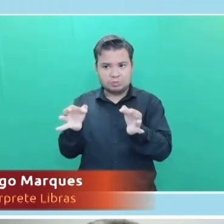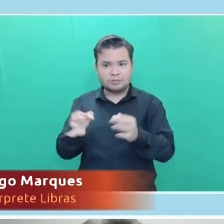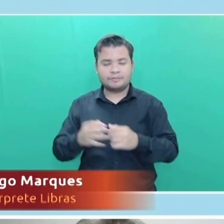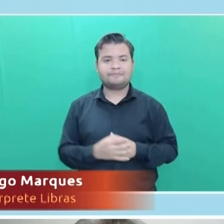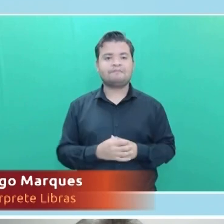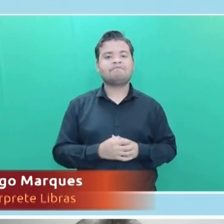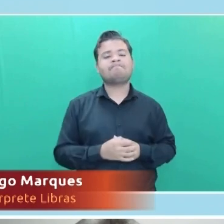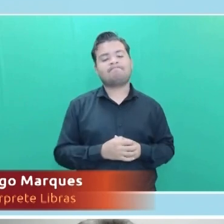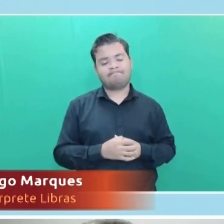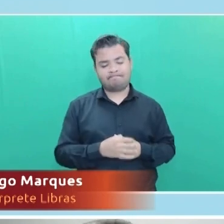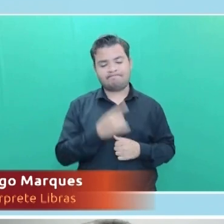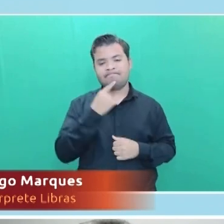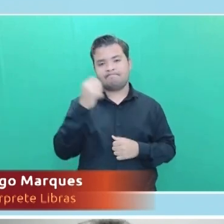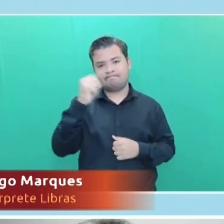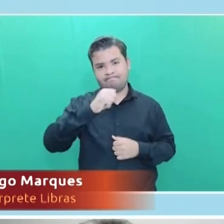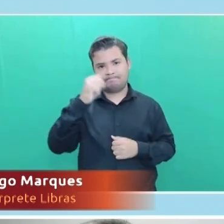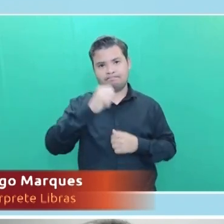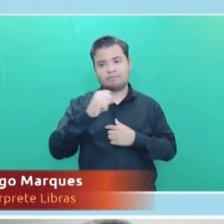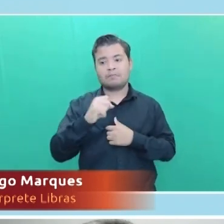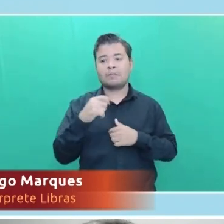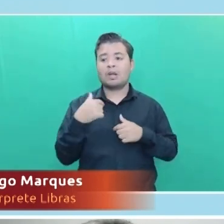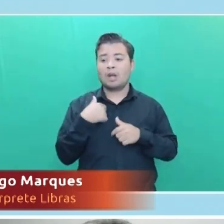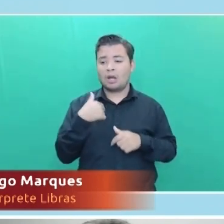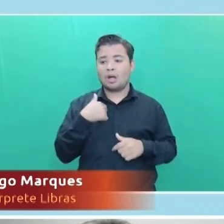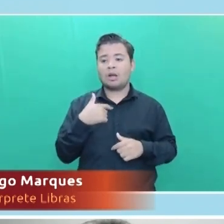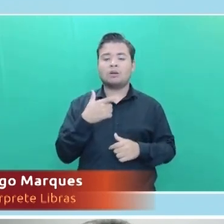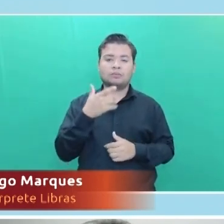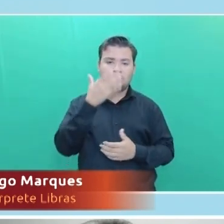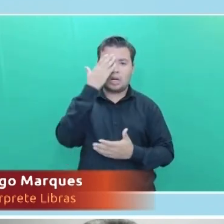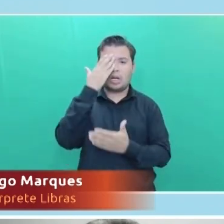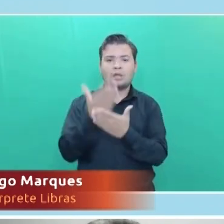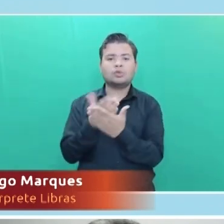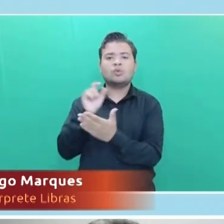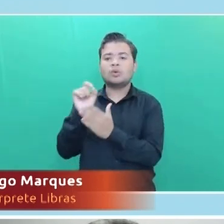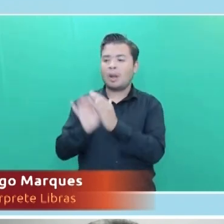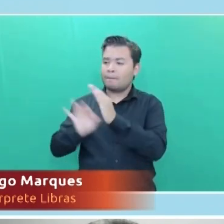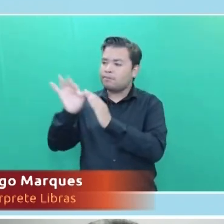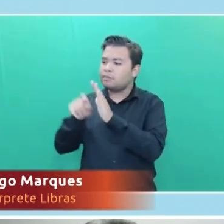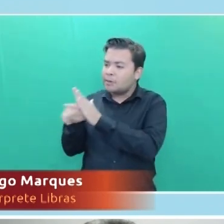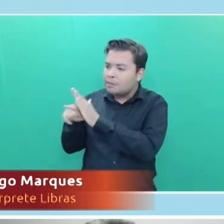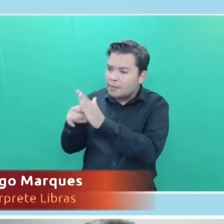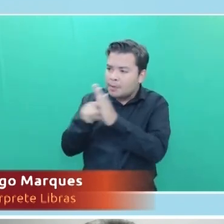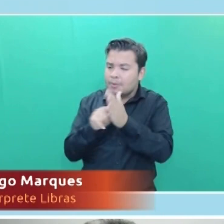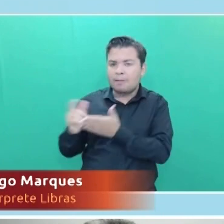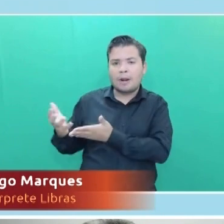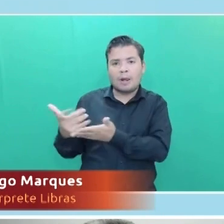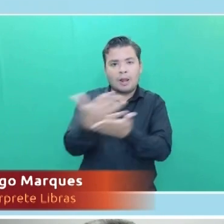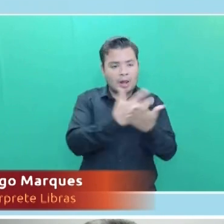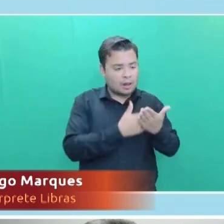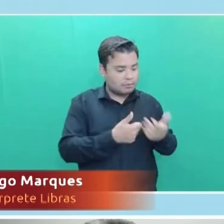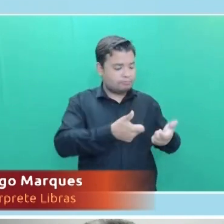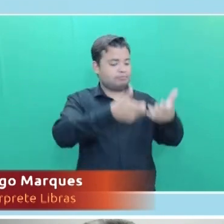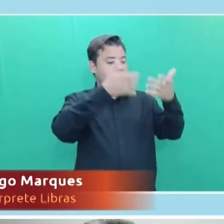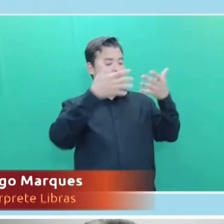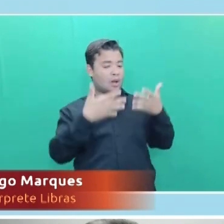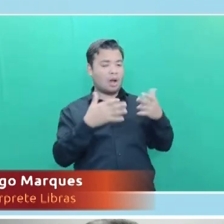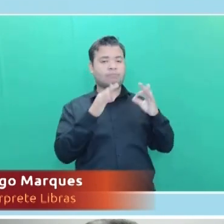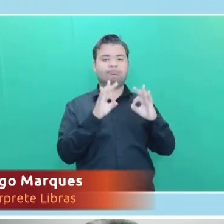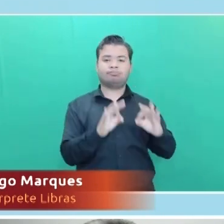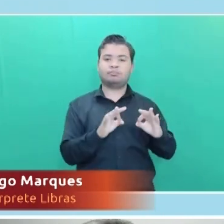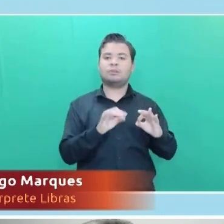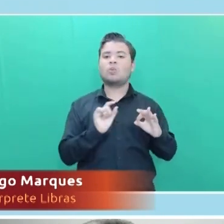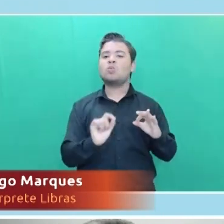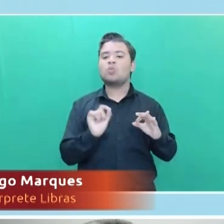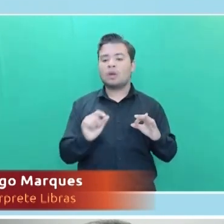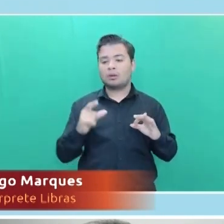Sim, eu acho que esse resultado do censo ele veio de encontro aos anseios do próprio